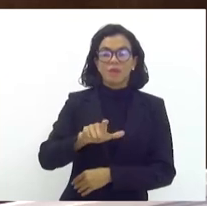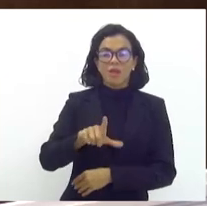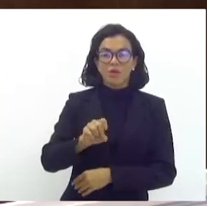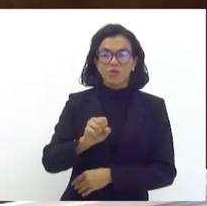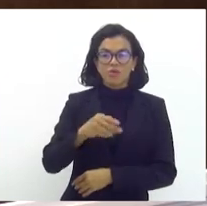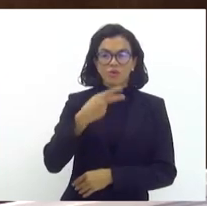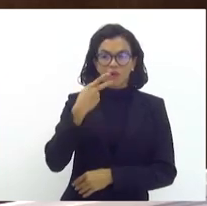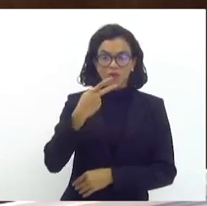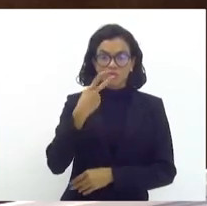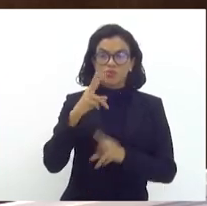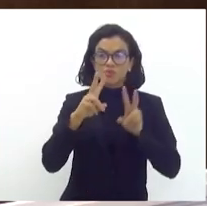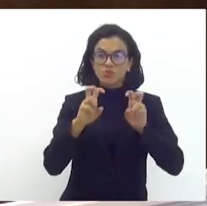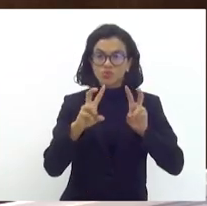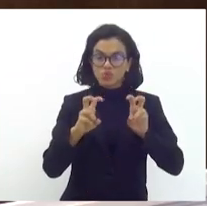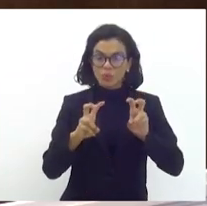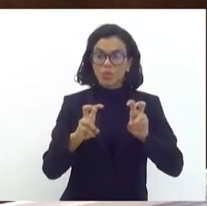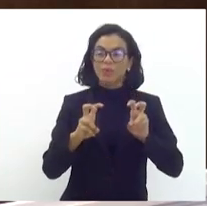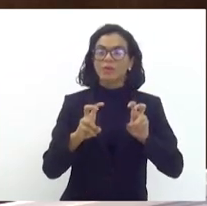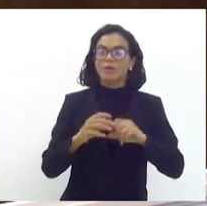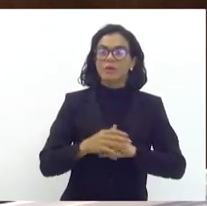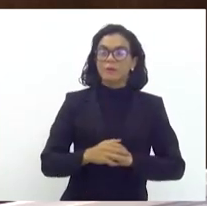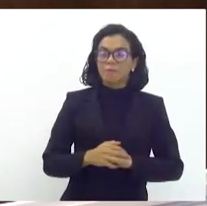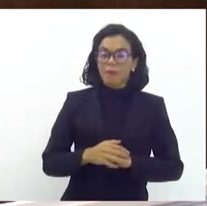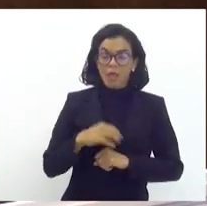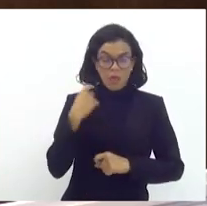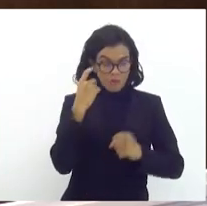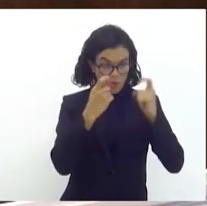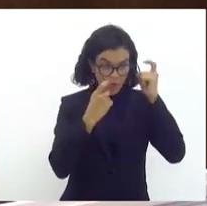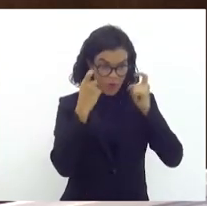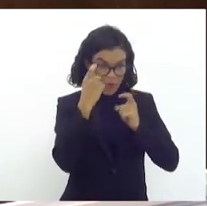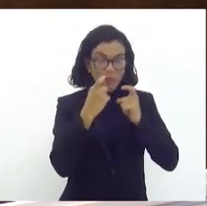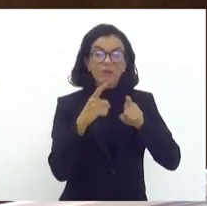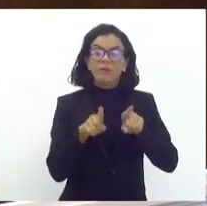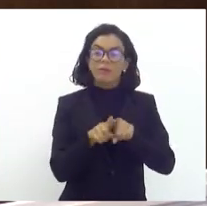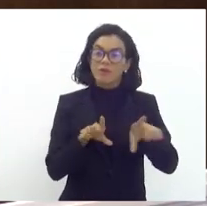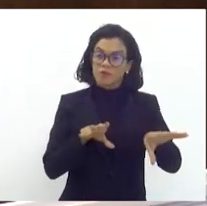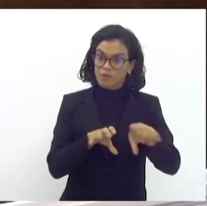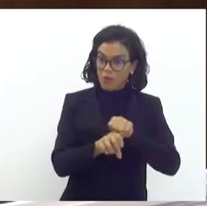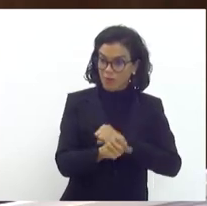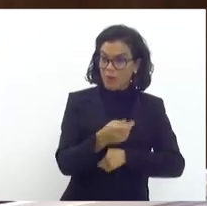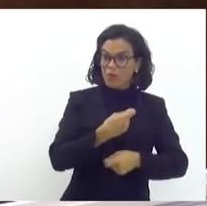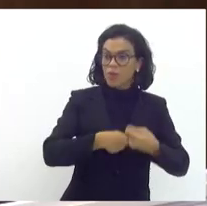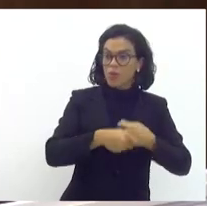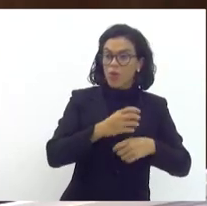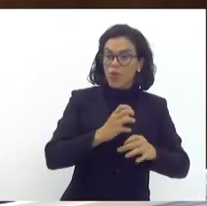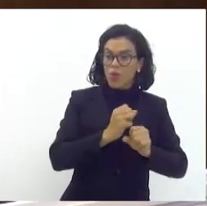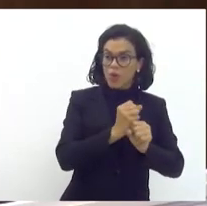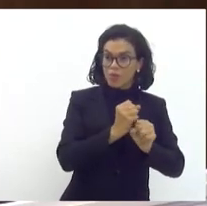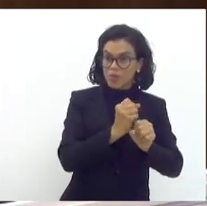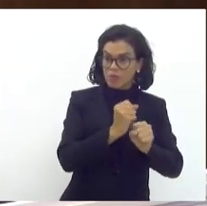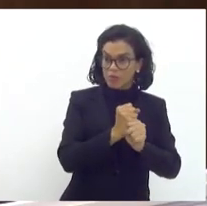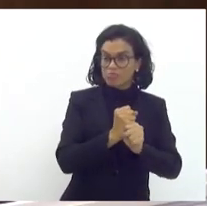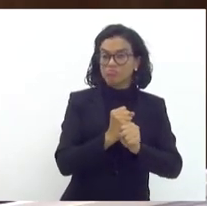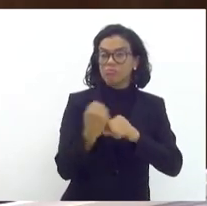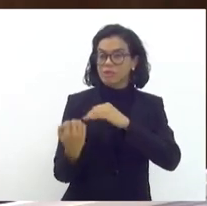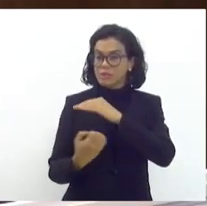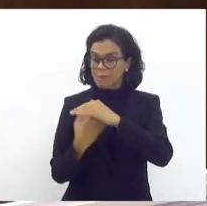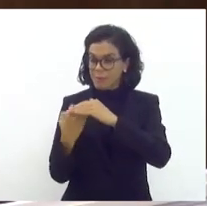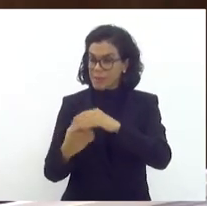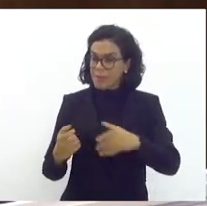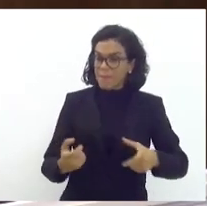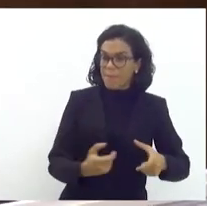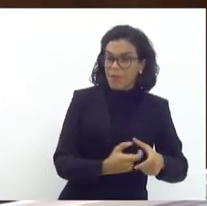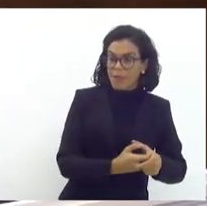simplificação né a gente percebe a preocupação só contador também de Formação preocupação das pequenas e médias empresas com relação a essa